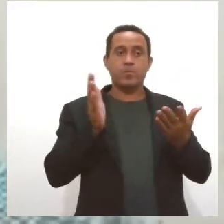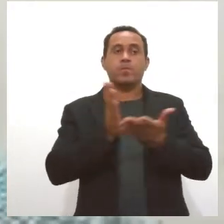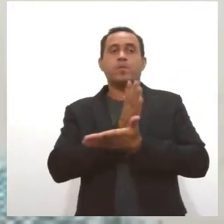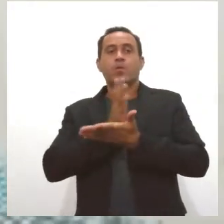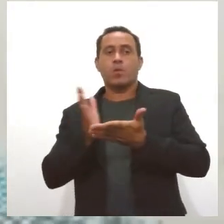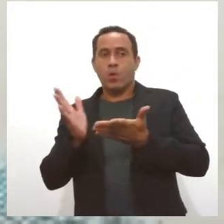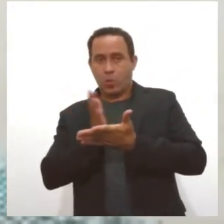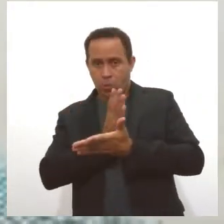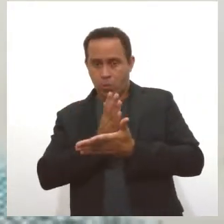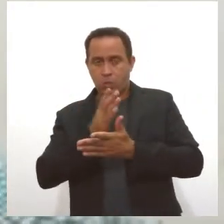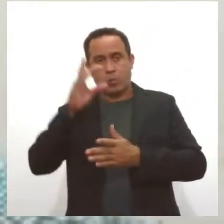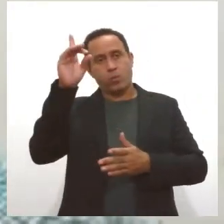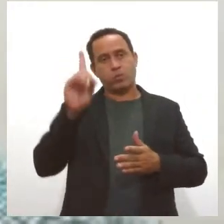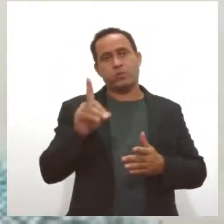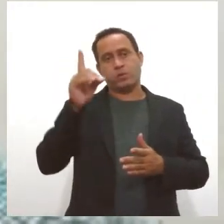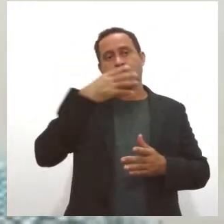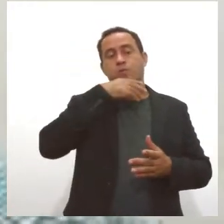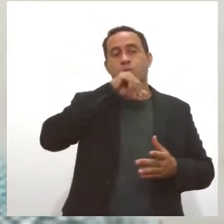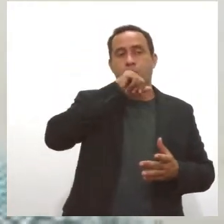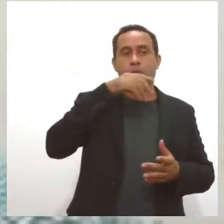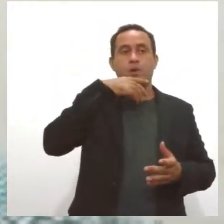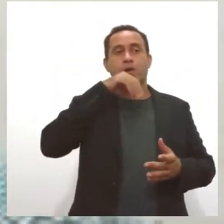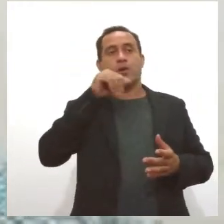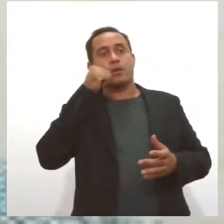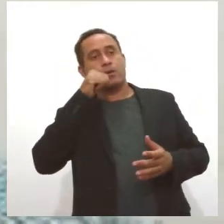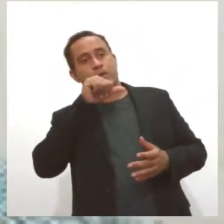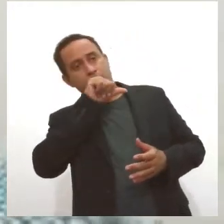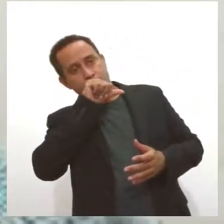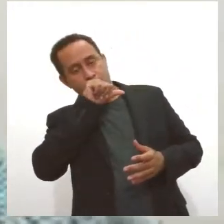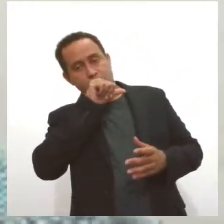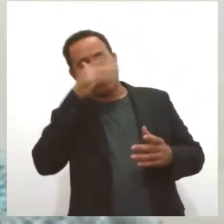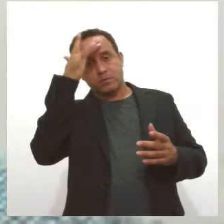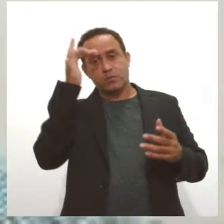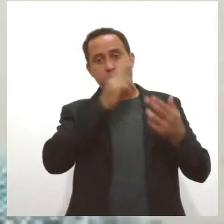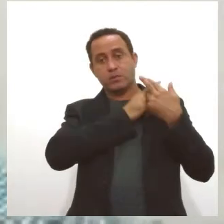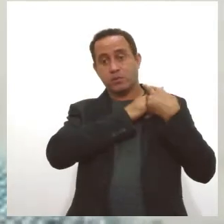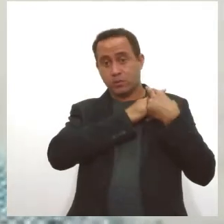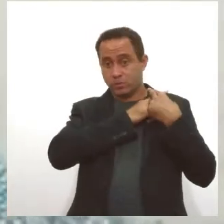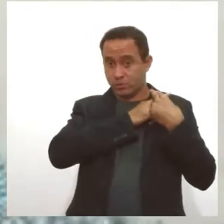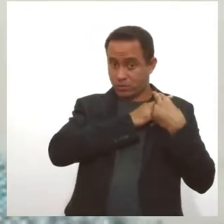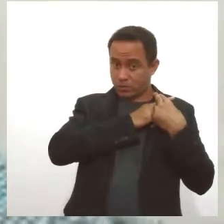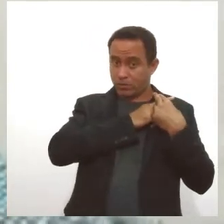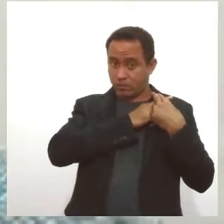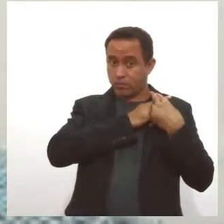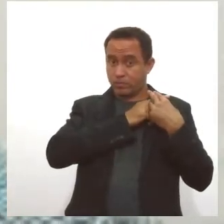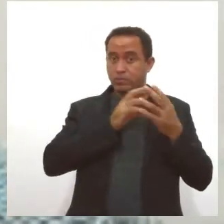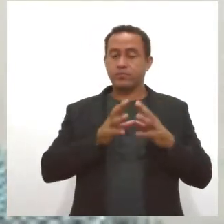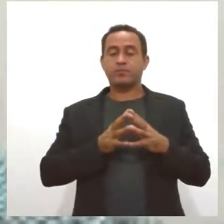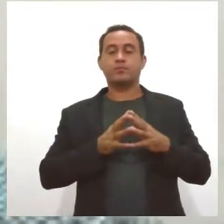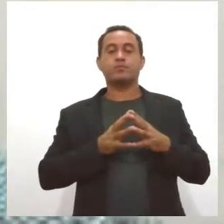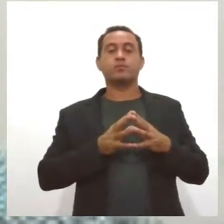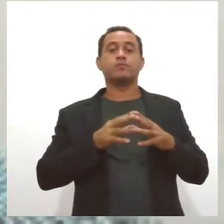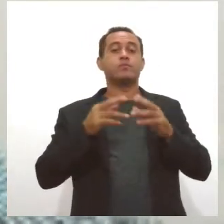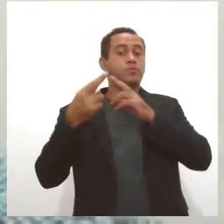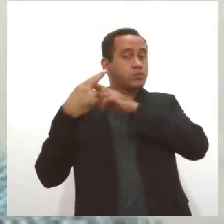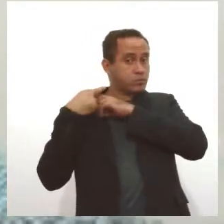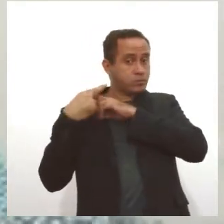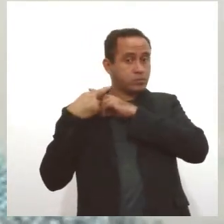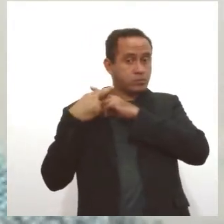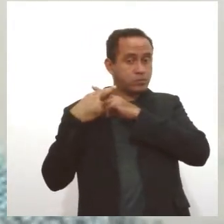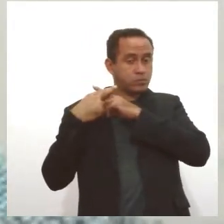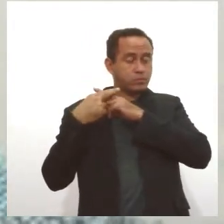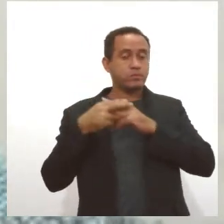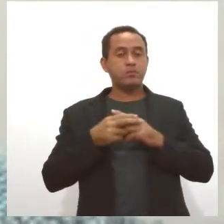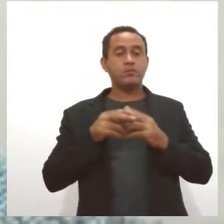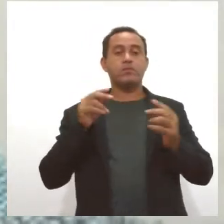dos genitores, dos pais ou das mães, ou daqueles responsáveis pela criança, né? E com essa responsabilização, lógico que esse é o